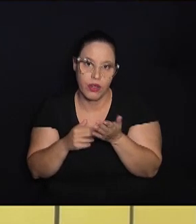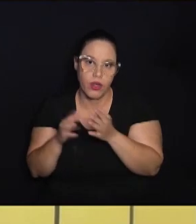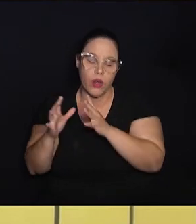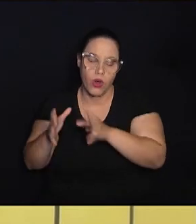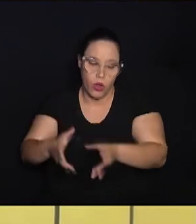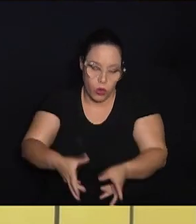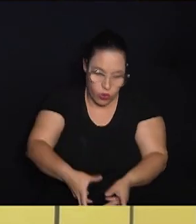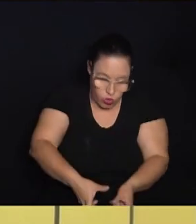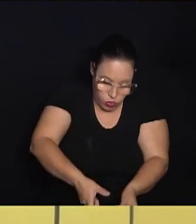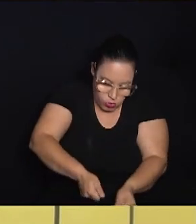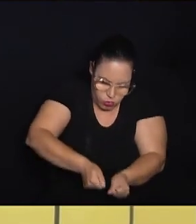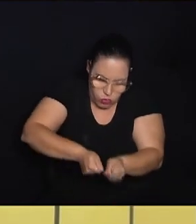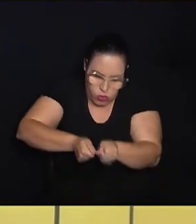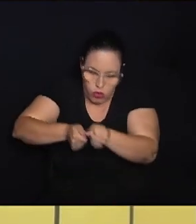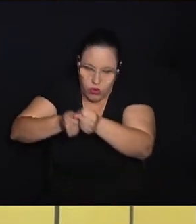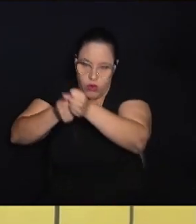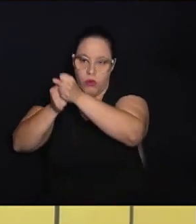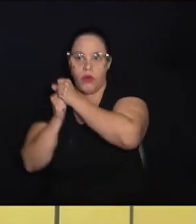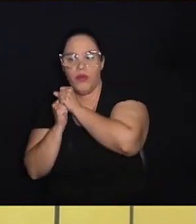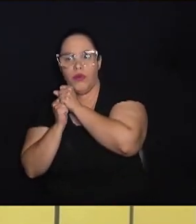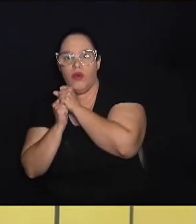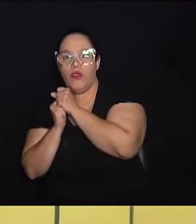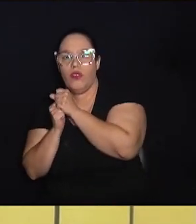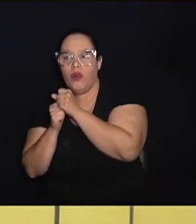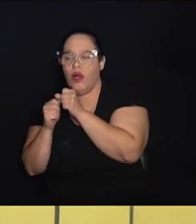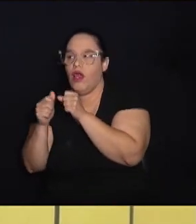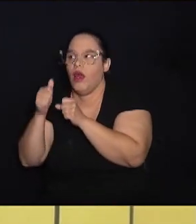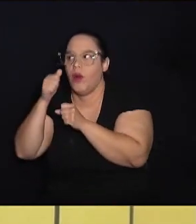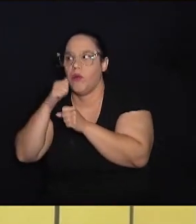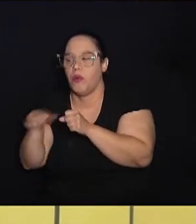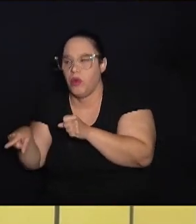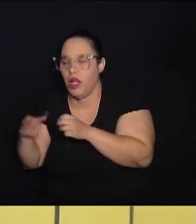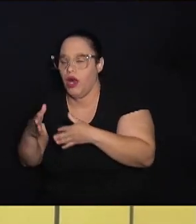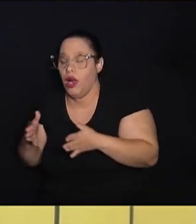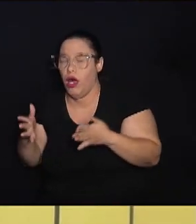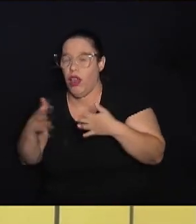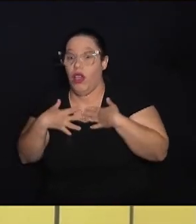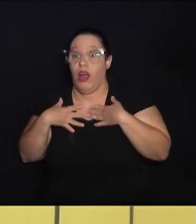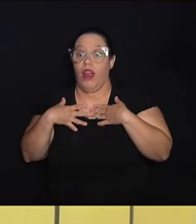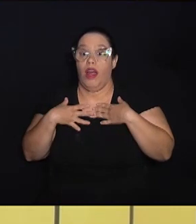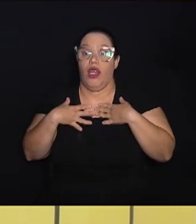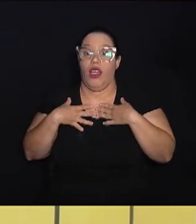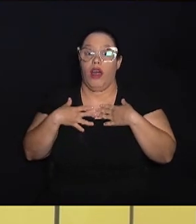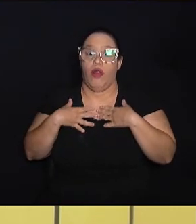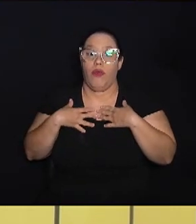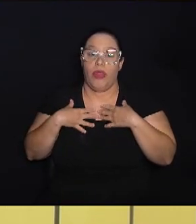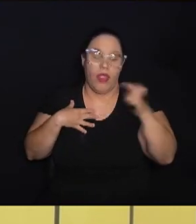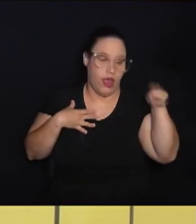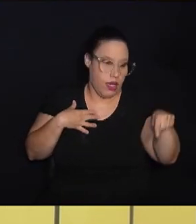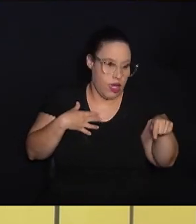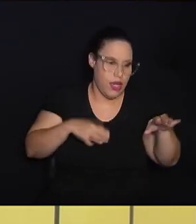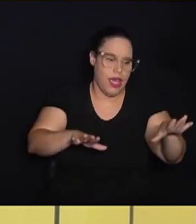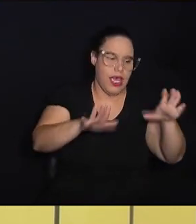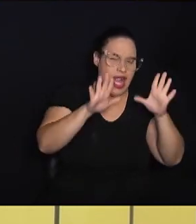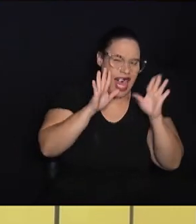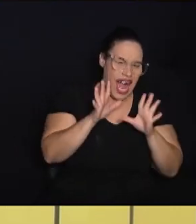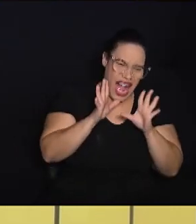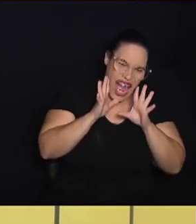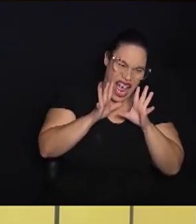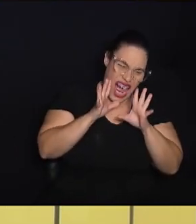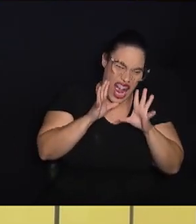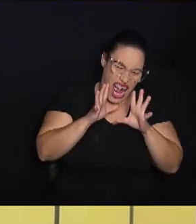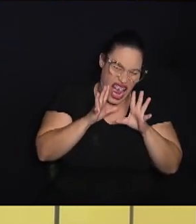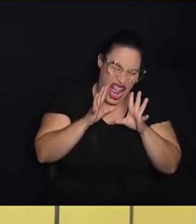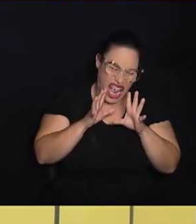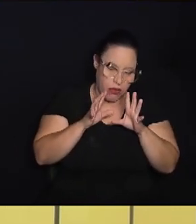machado é e uma moça meio assustada aí no quadrinho seguinte tem um berro Quem matou a moça ou quem imaginou não